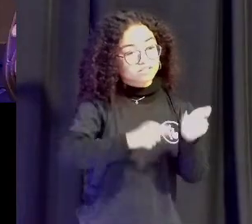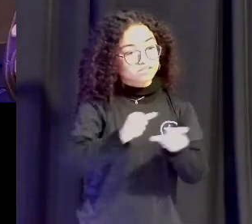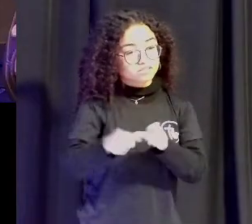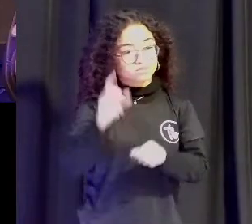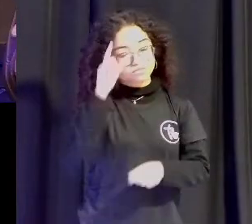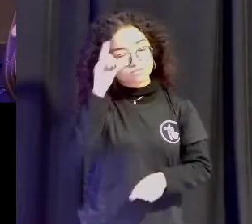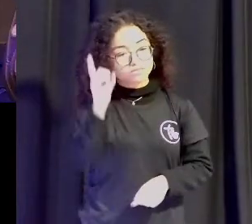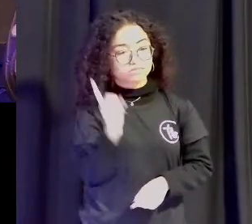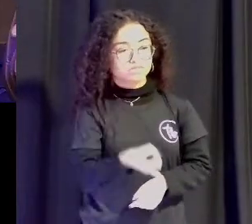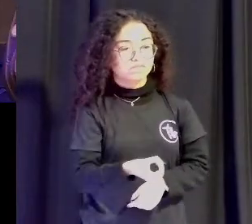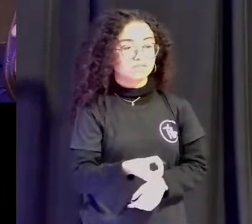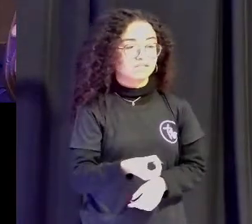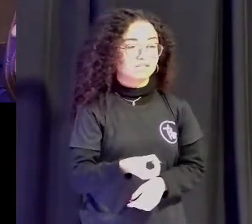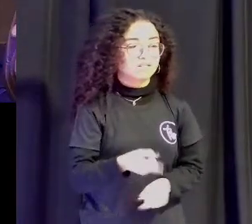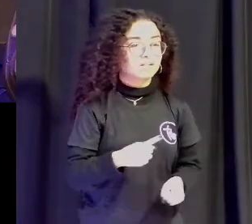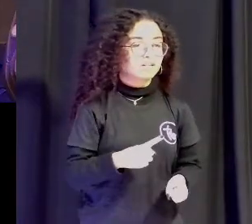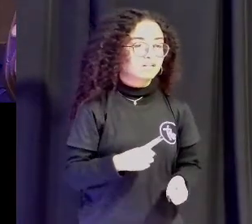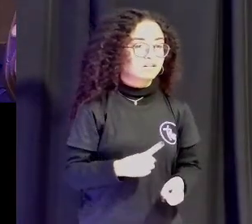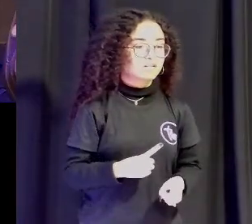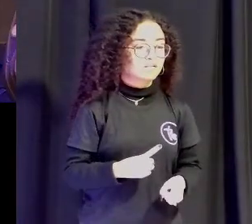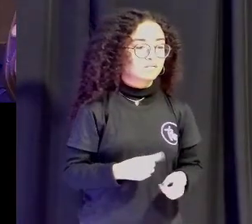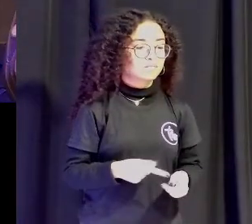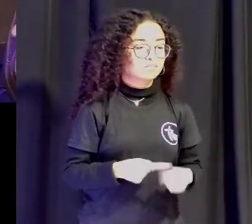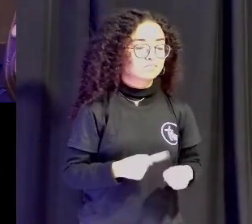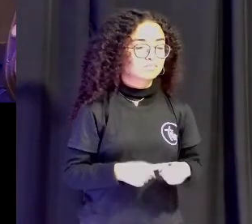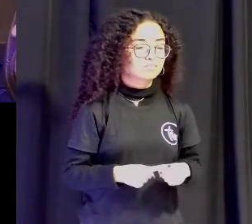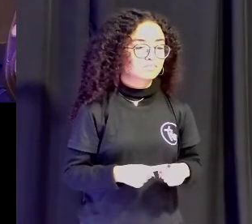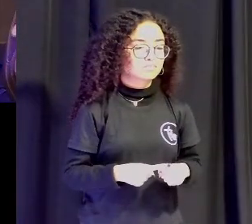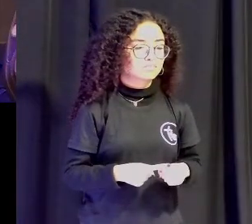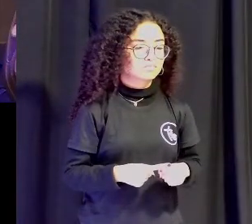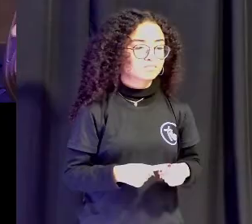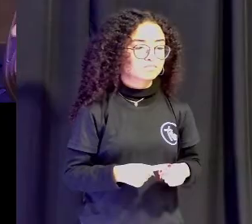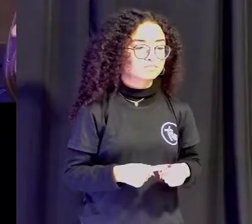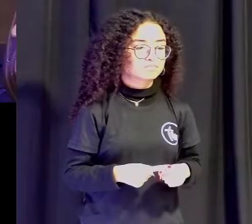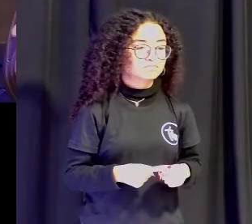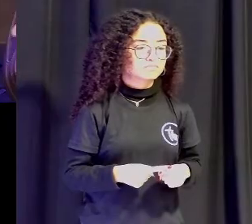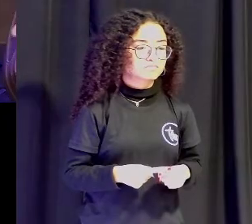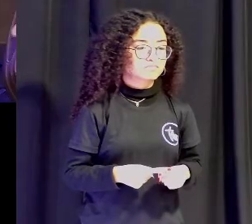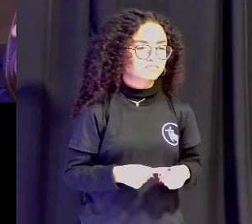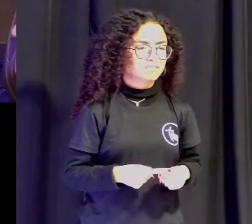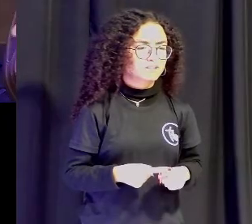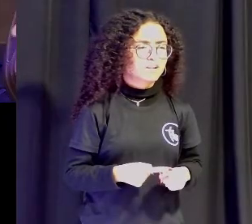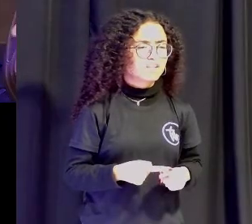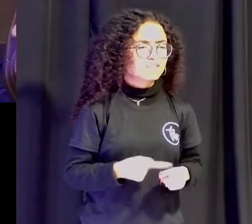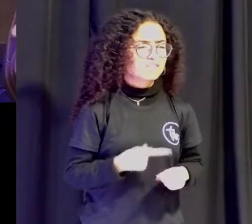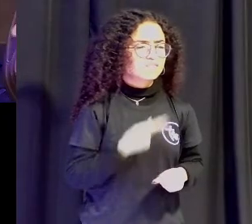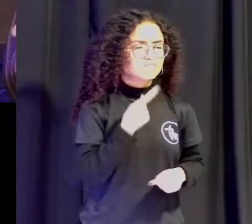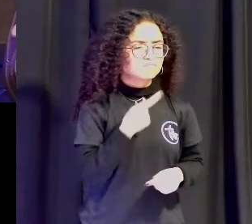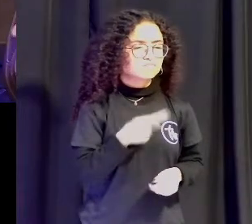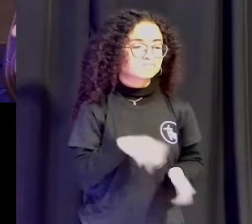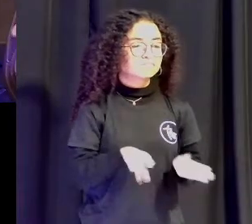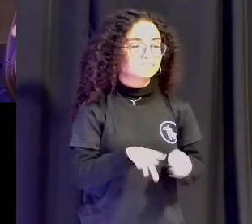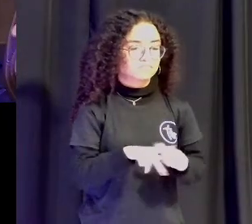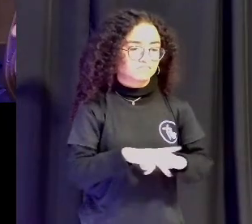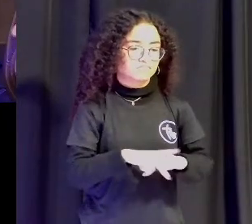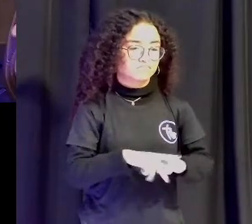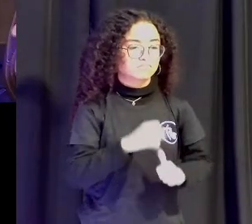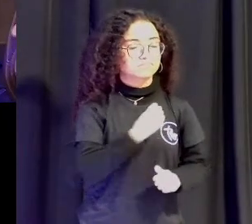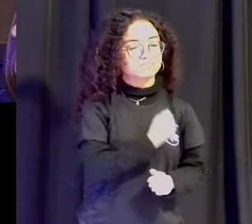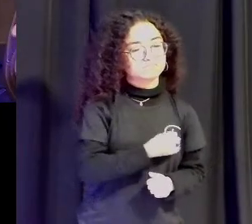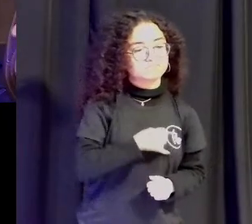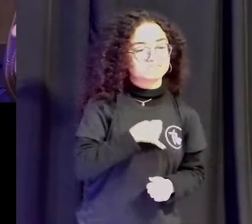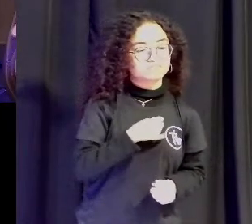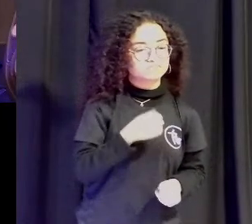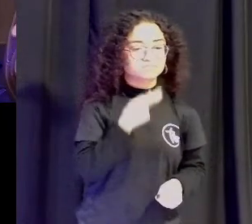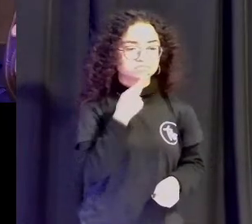diante das autoridades eles falarão da mesma maneira, e ainda